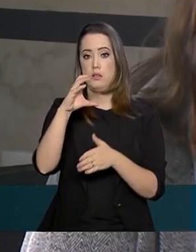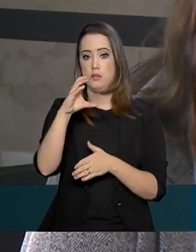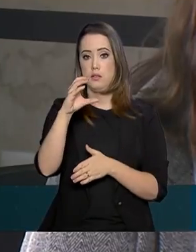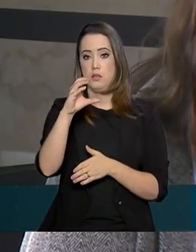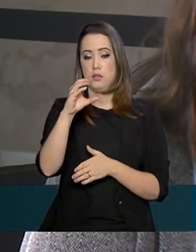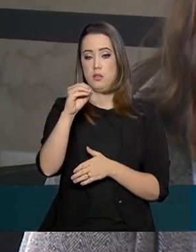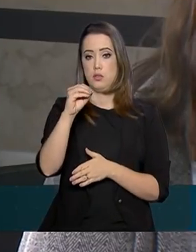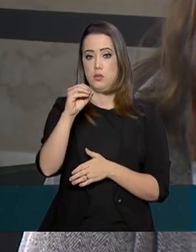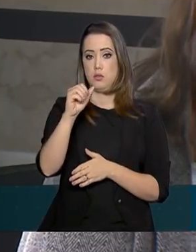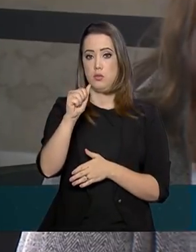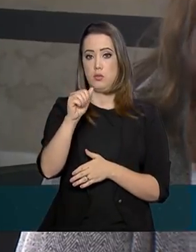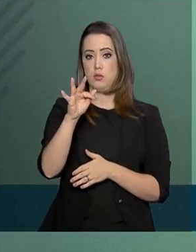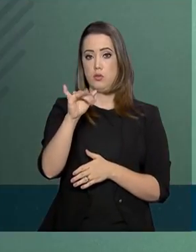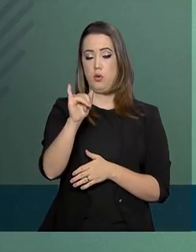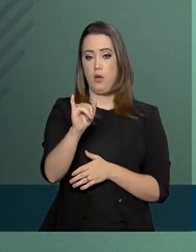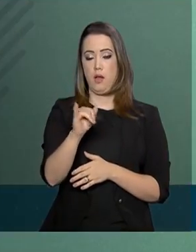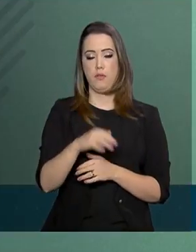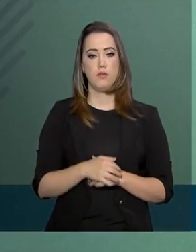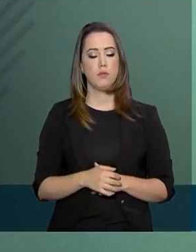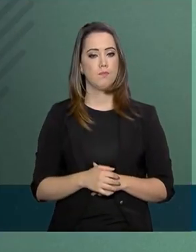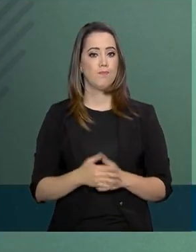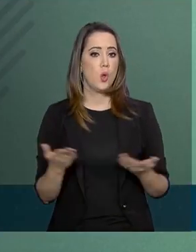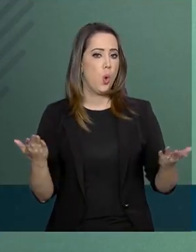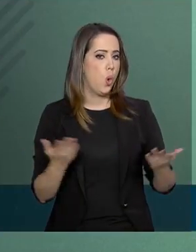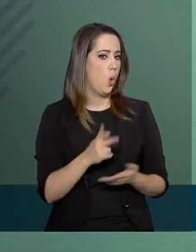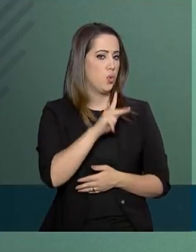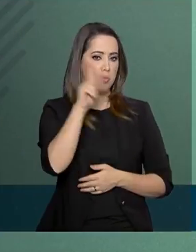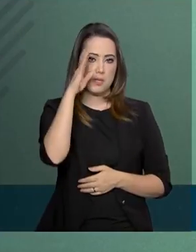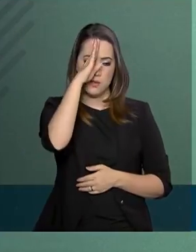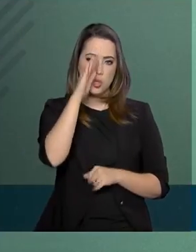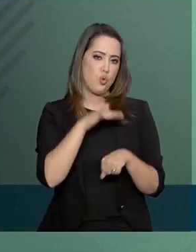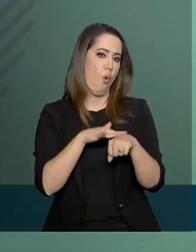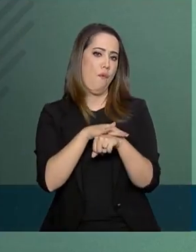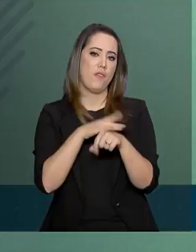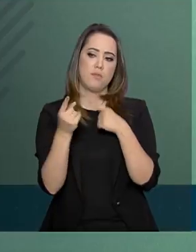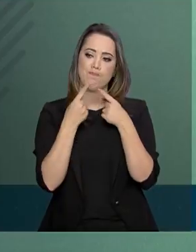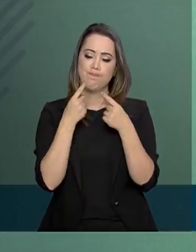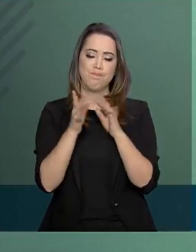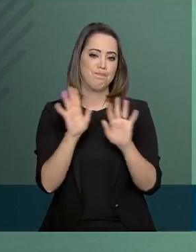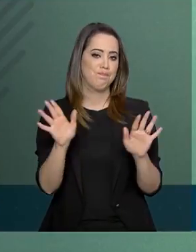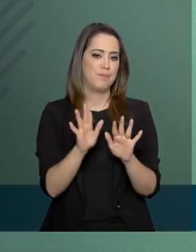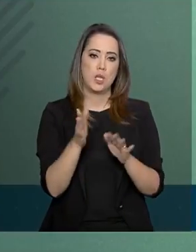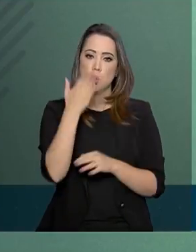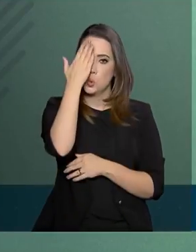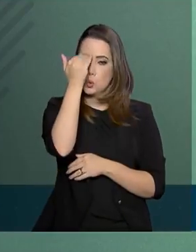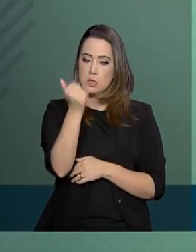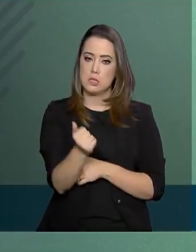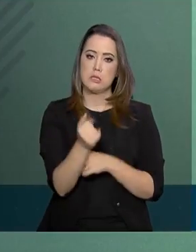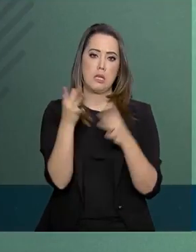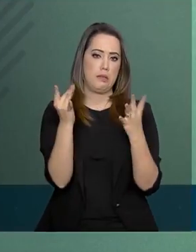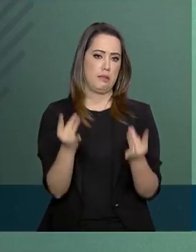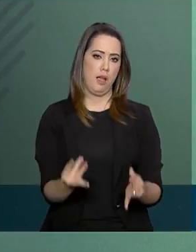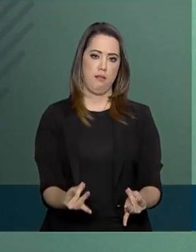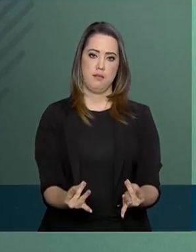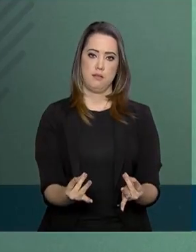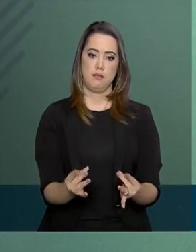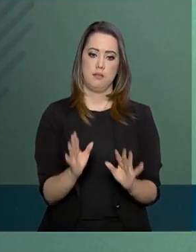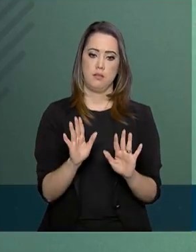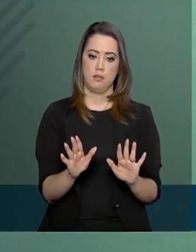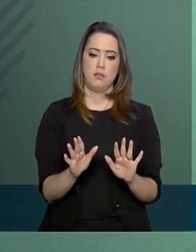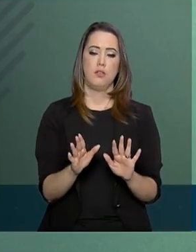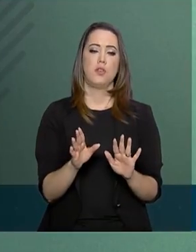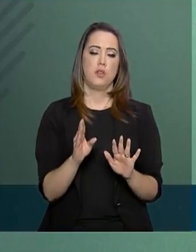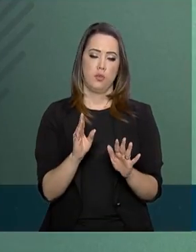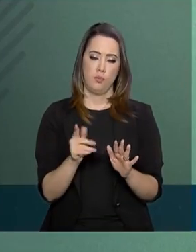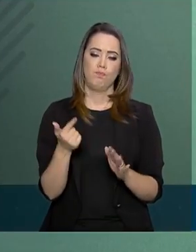de mudar eu não conversei com o presidente hoje ele foi a são paulo infelizmente não tive oportunidade discorrer sobre isso eu fico